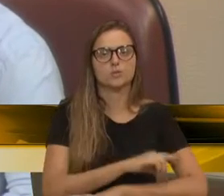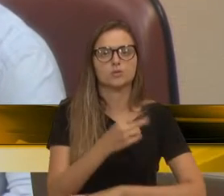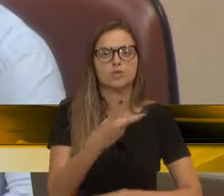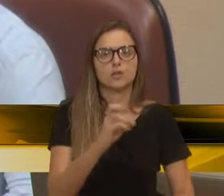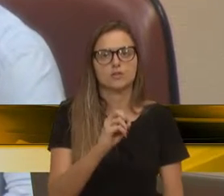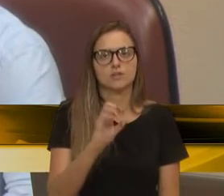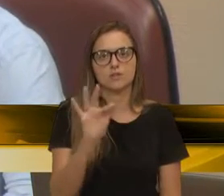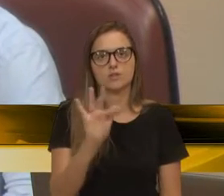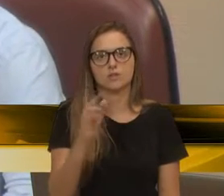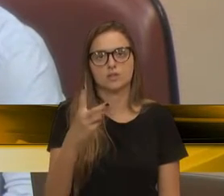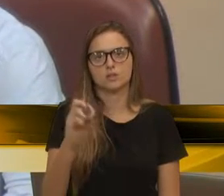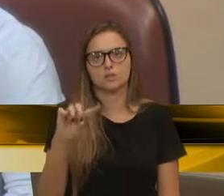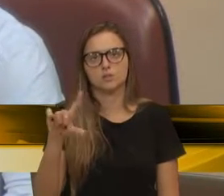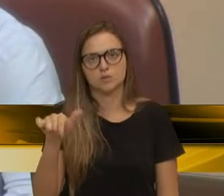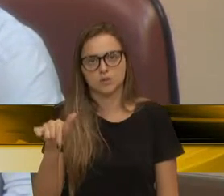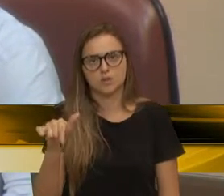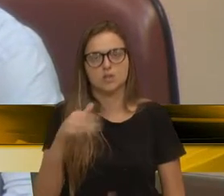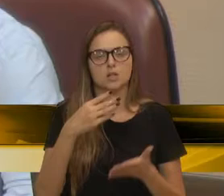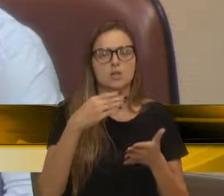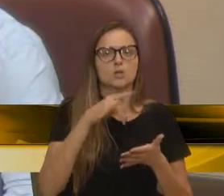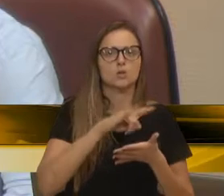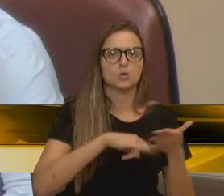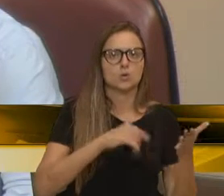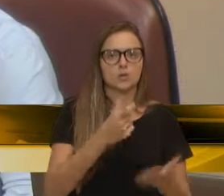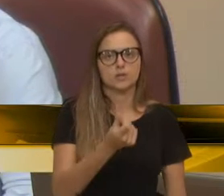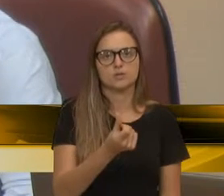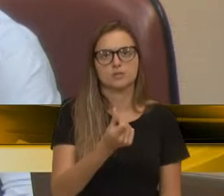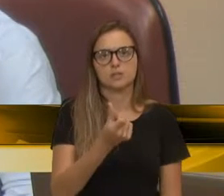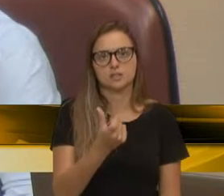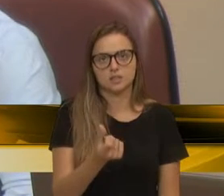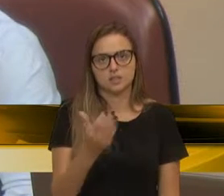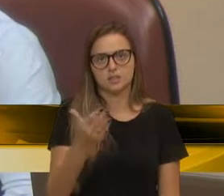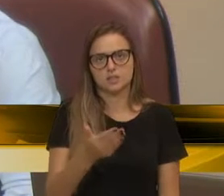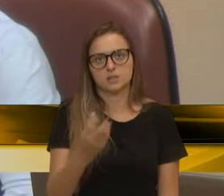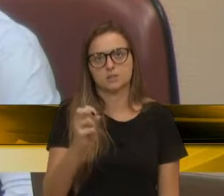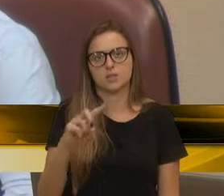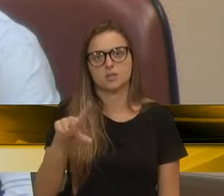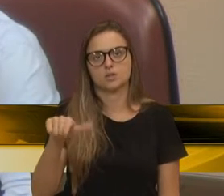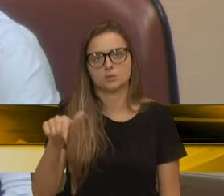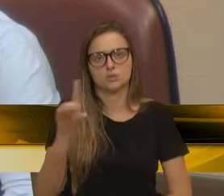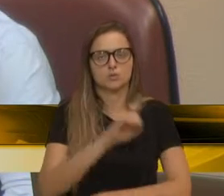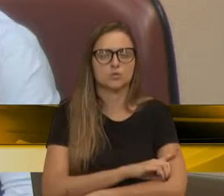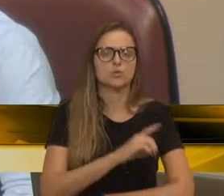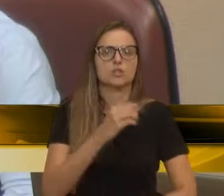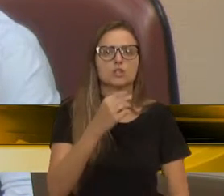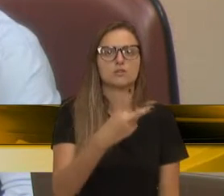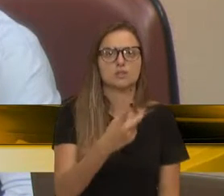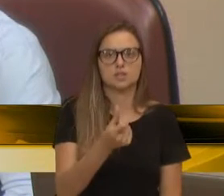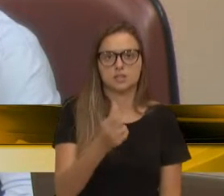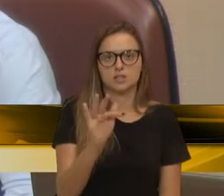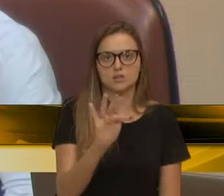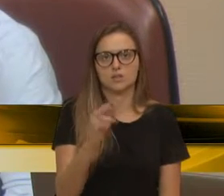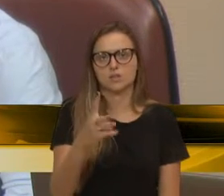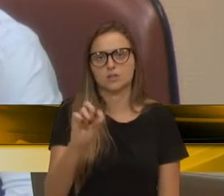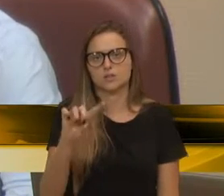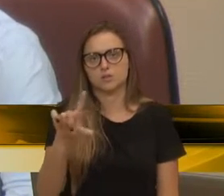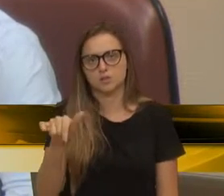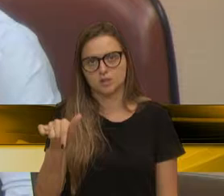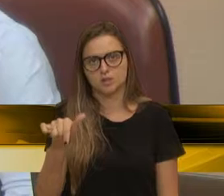2017 memorando 66/2010 17 de 21 de fevereiro de 2017